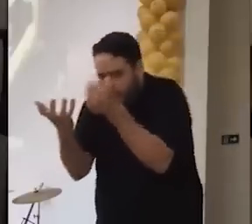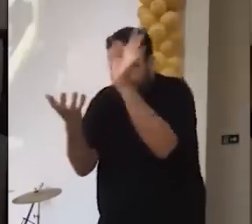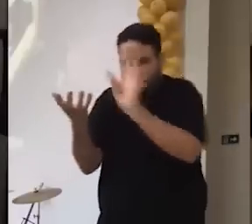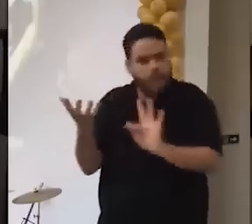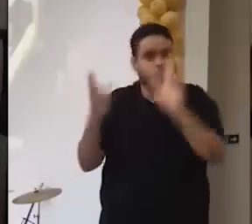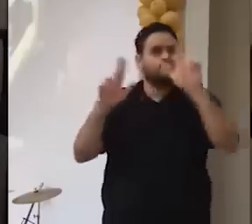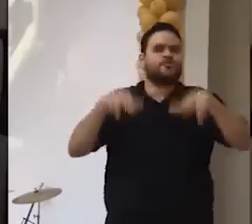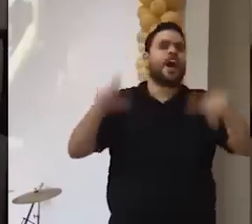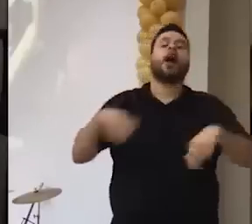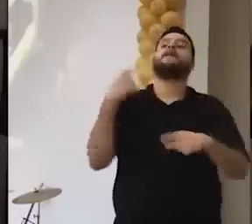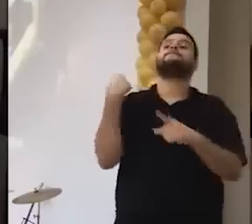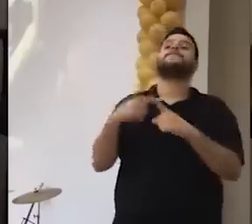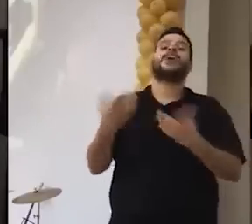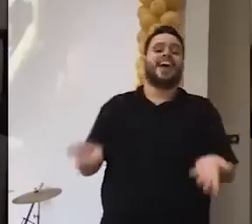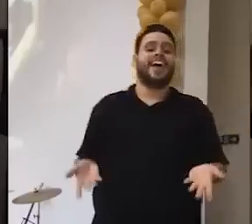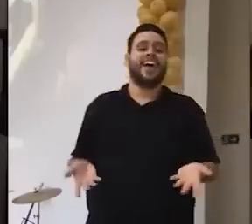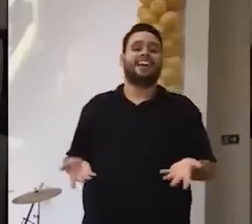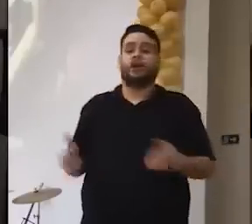nunca se satisfaz.